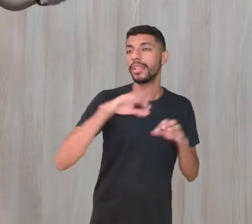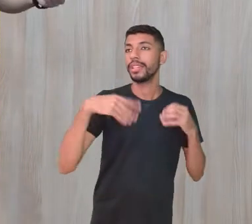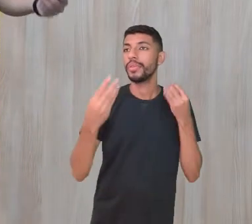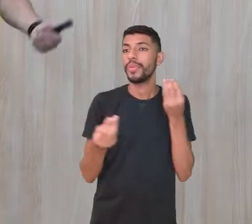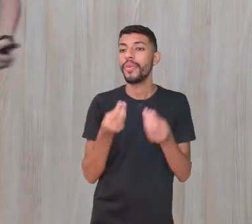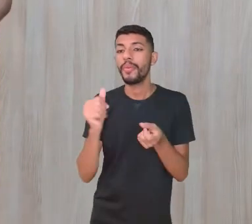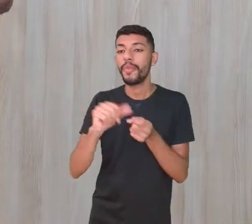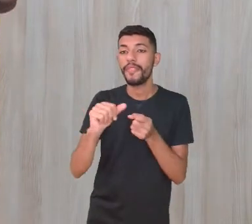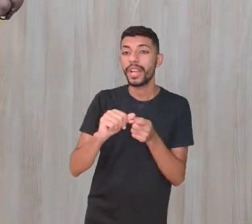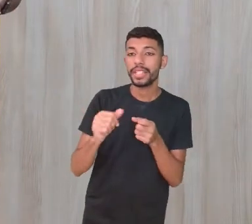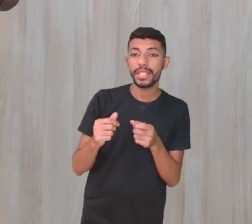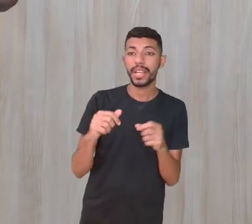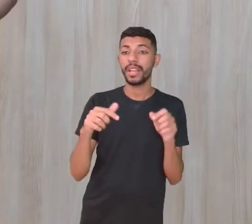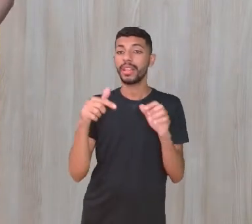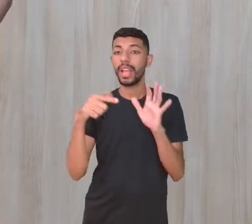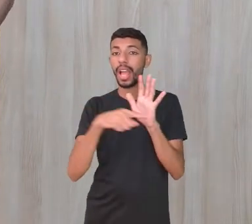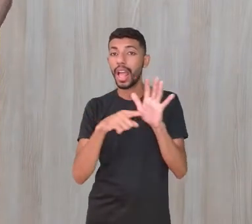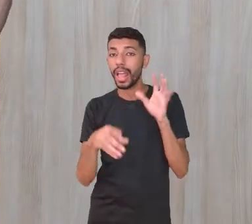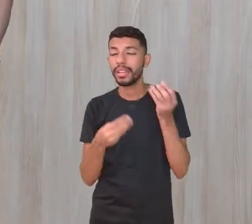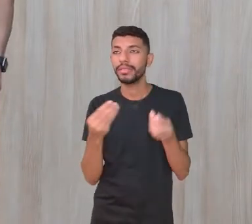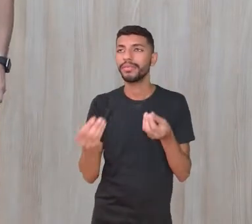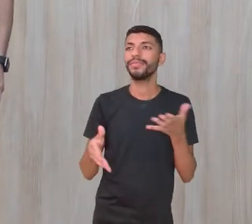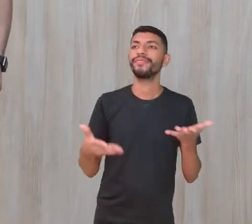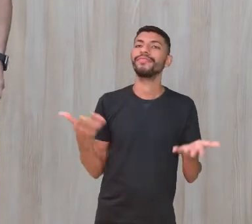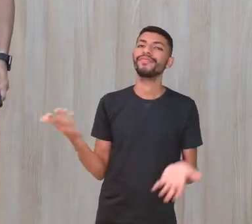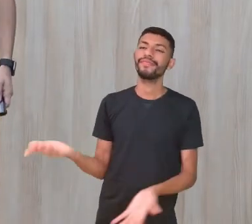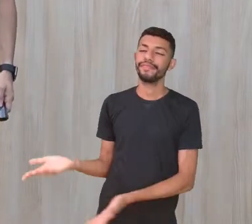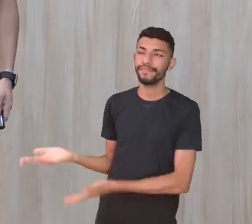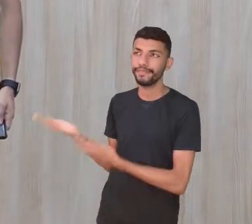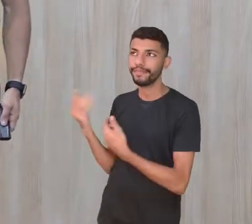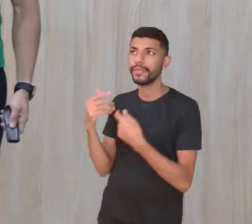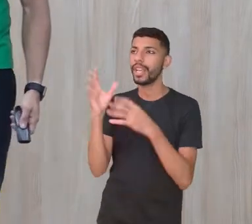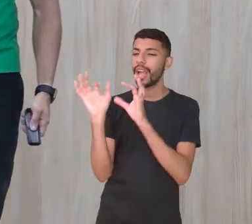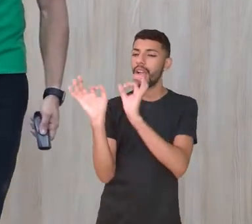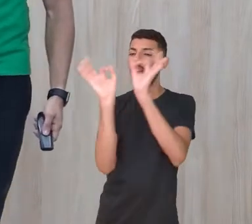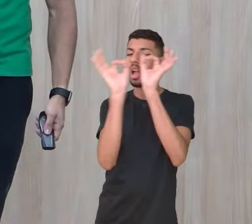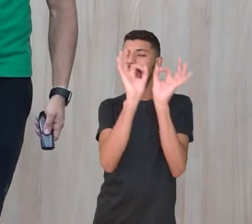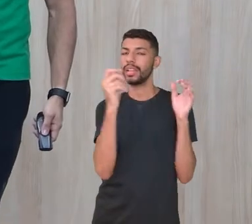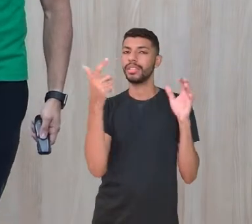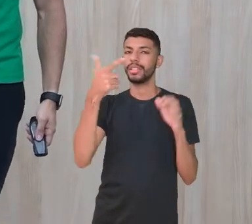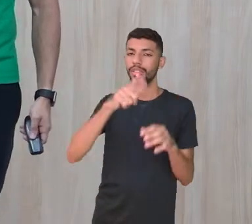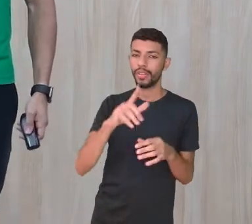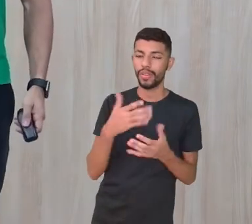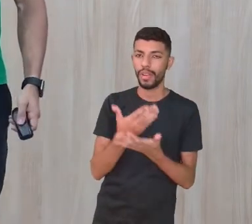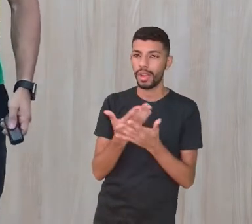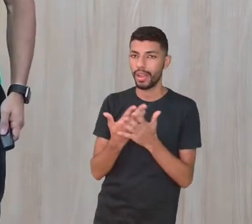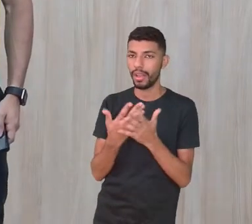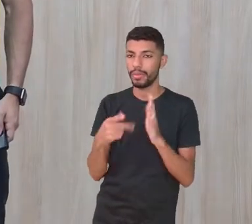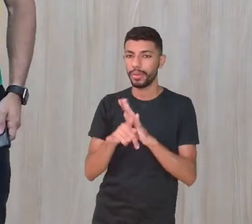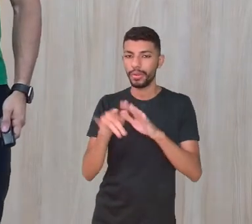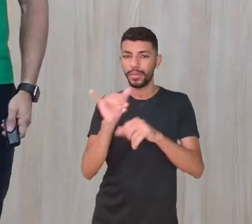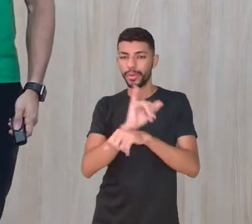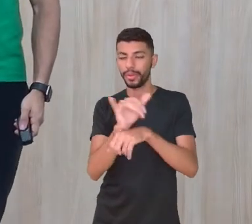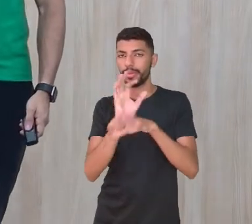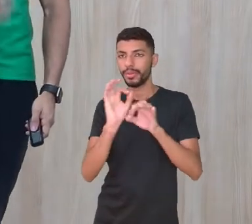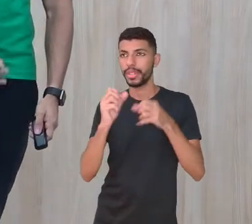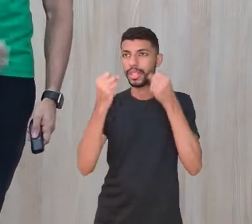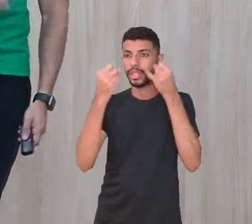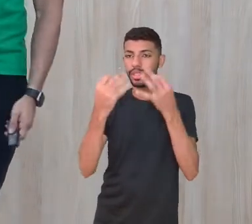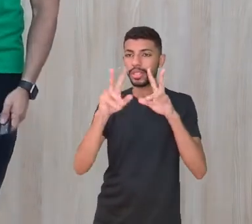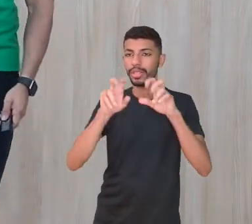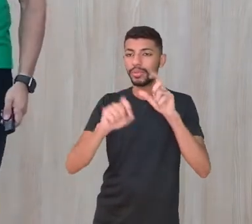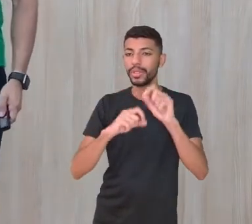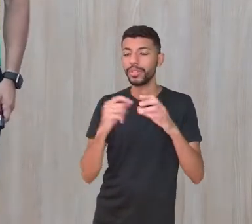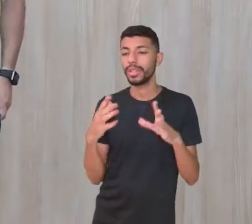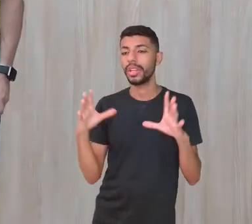sinal negativo que apareceu na frente? Então, veja lá, assista ao nosso vídeo lá no YouTube, falando sobre